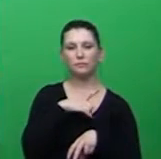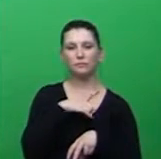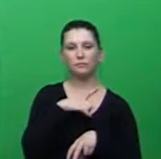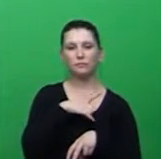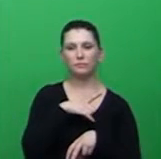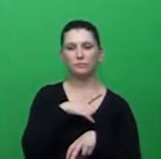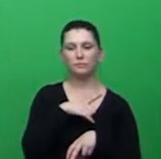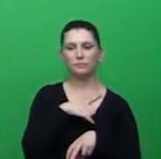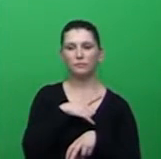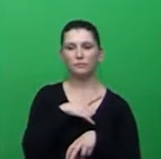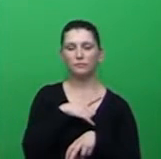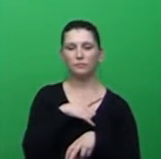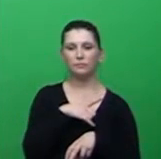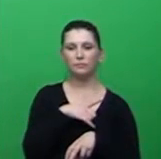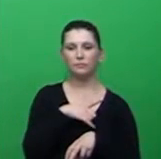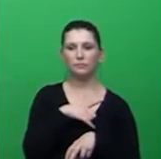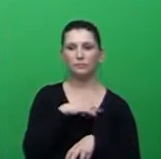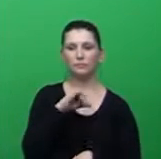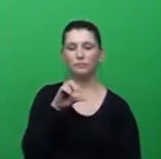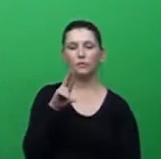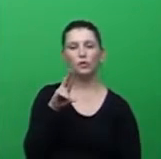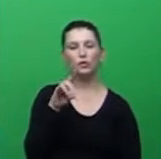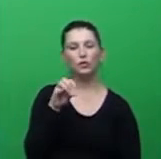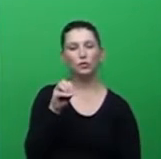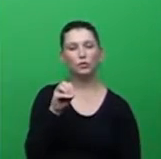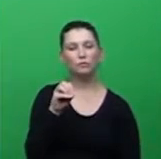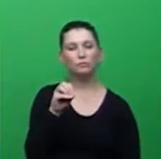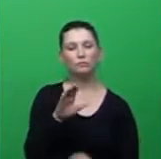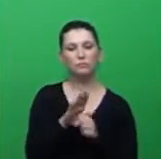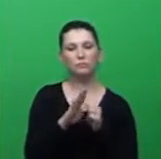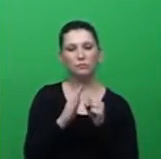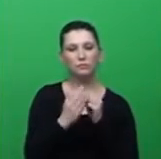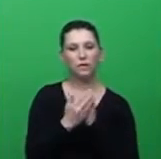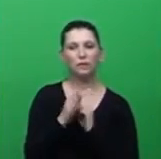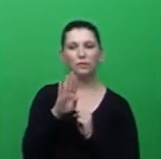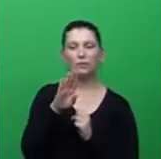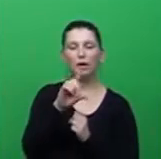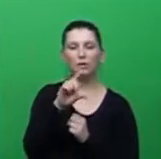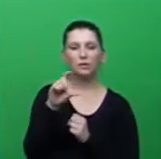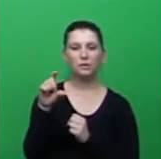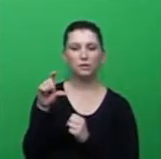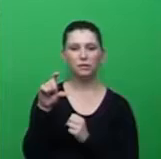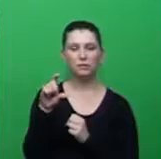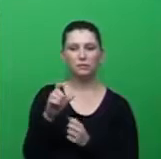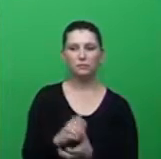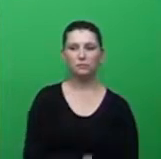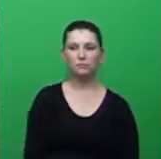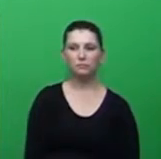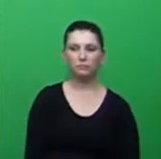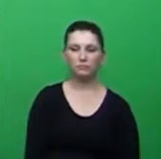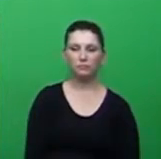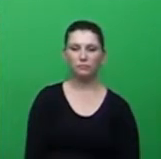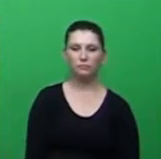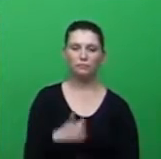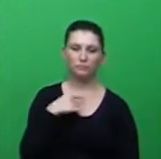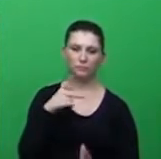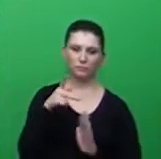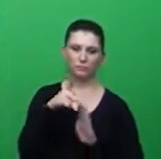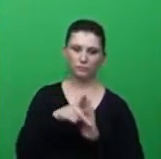e o irmão dele, que são lá da quarta linha, no qual tem um projeto de coleta seletiva de